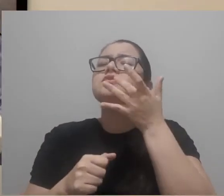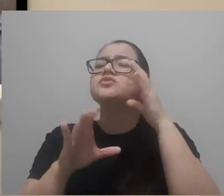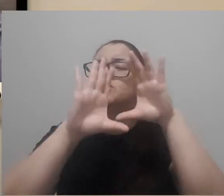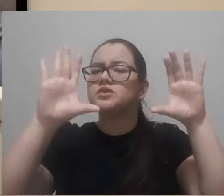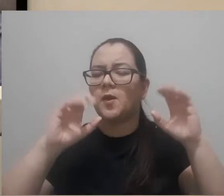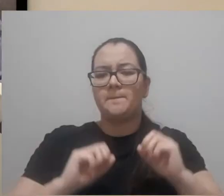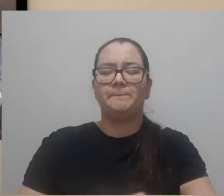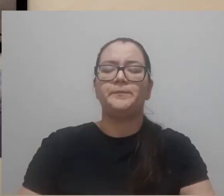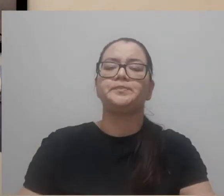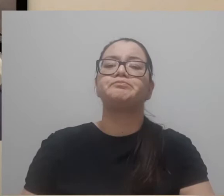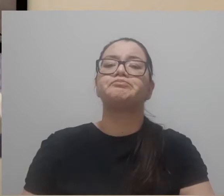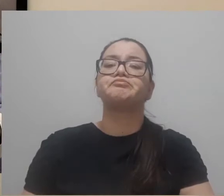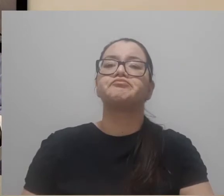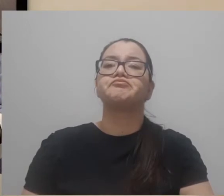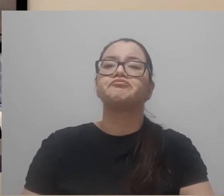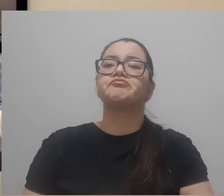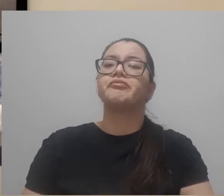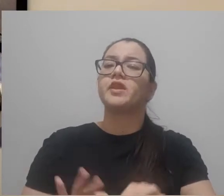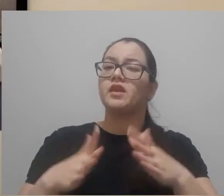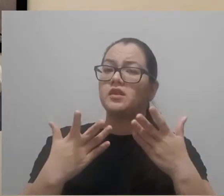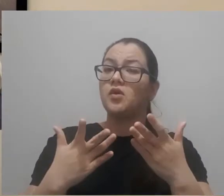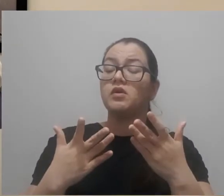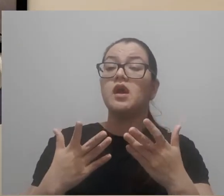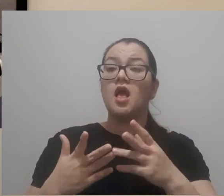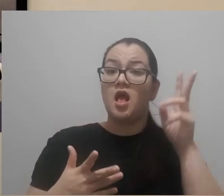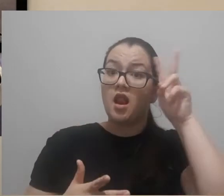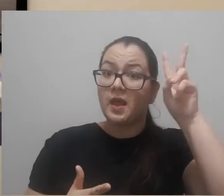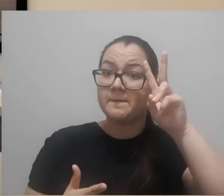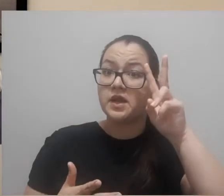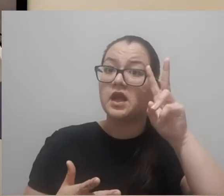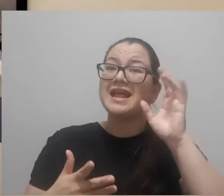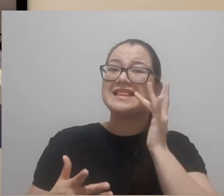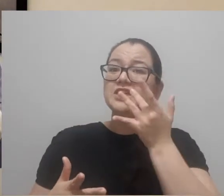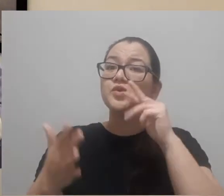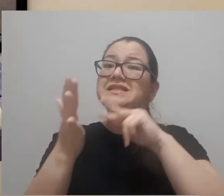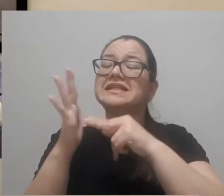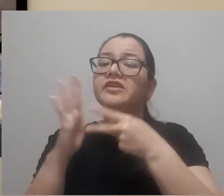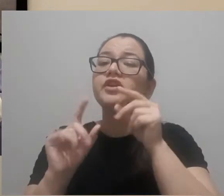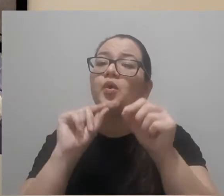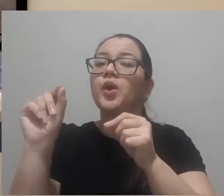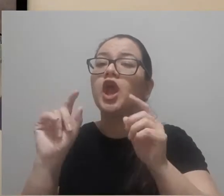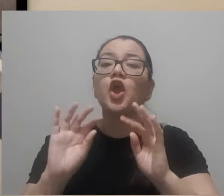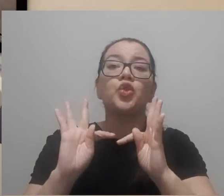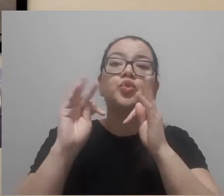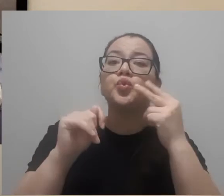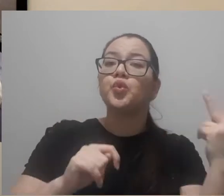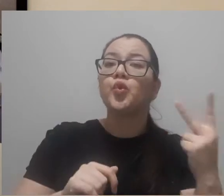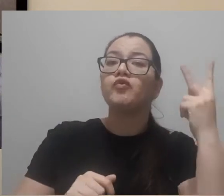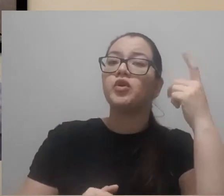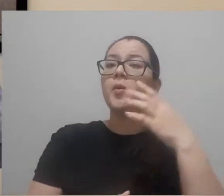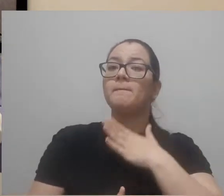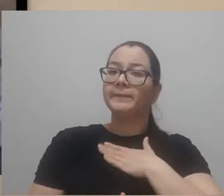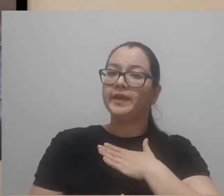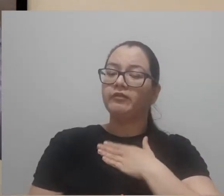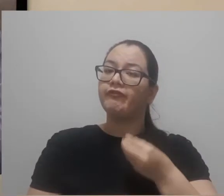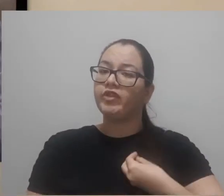tesouro, é tudo aquilo que eu atribuo valor. Os meus tesouros precisam ser espirituais. Os meus tesouros precisam